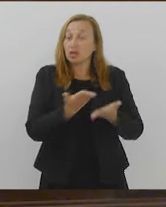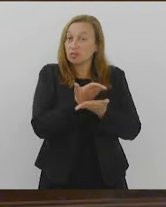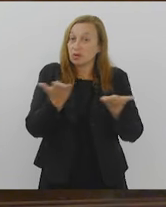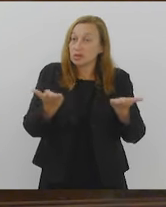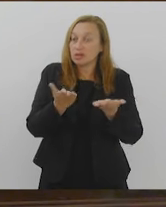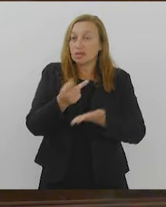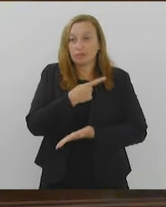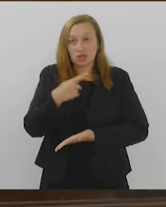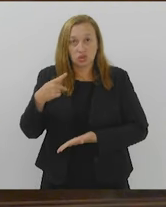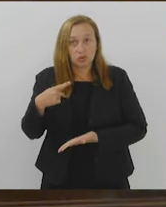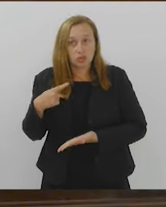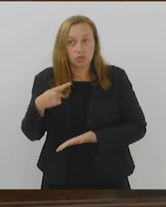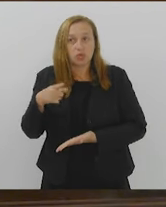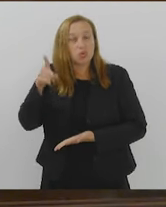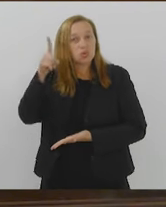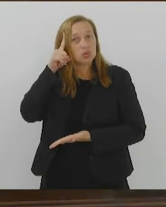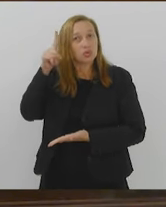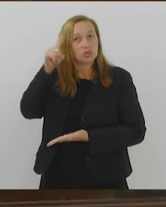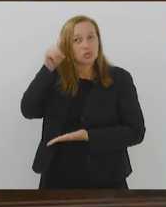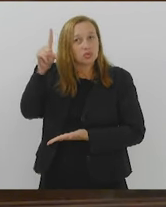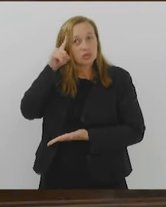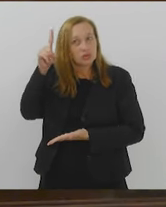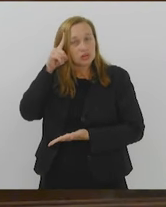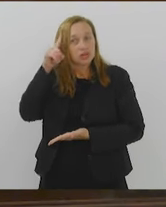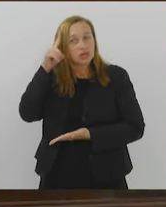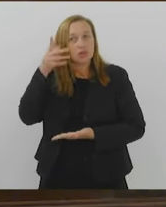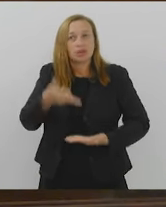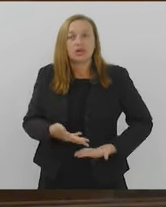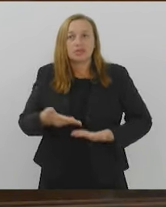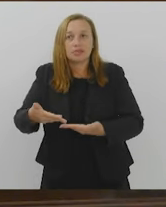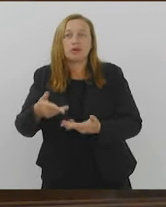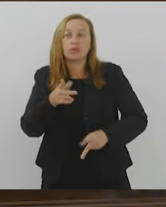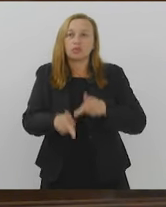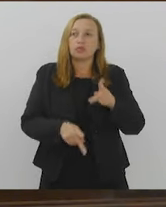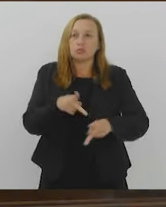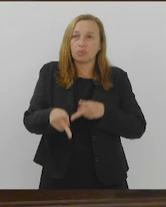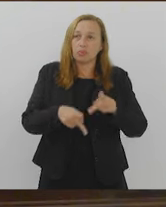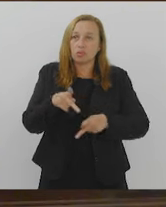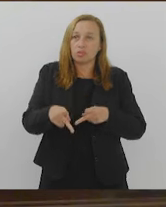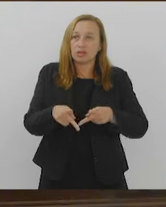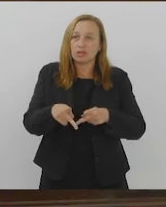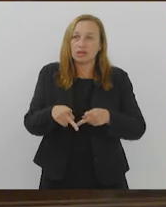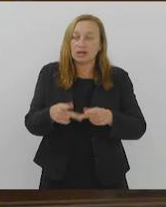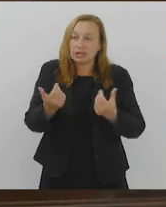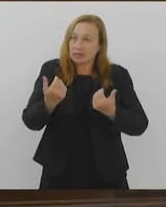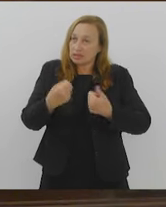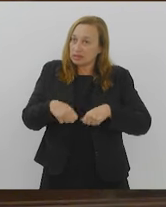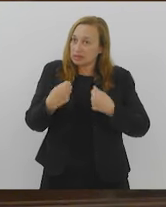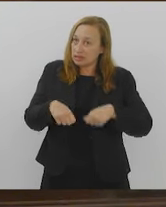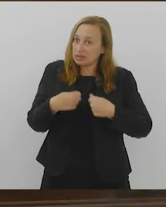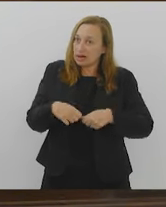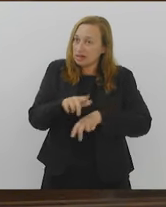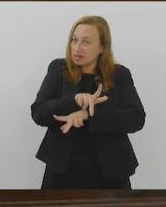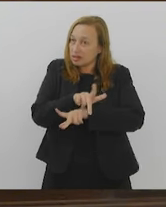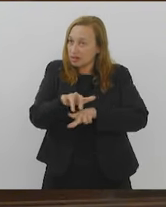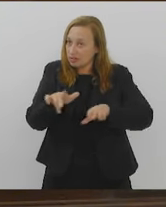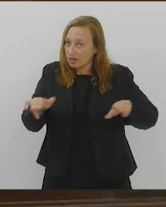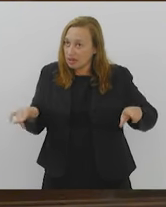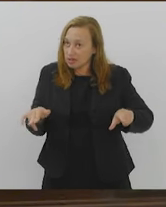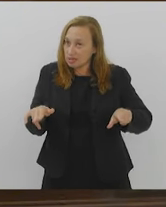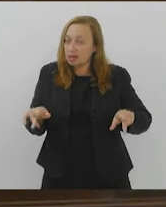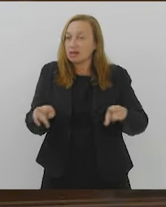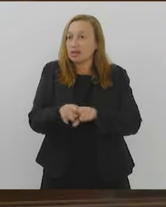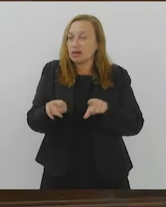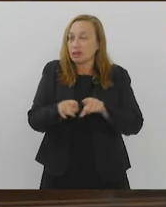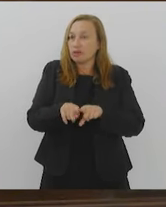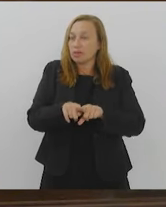pastores, todos os dias recebendo o povo, além das demandas variadas, a missão,